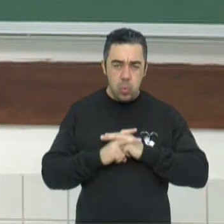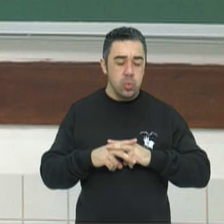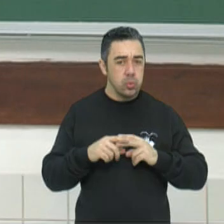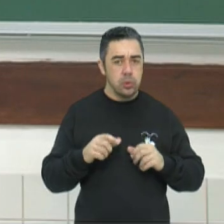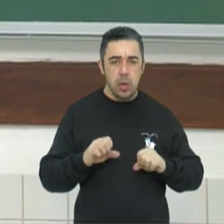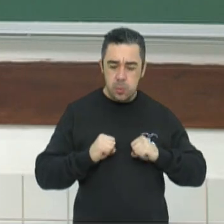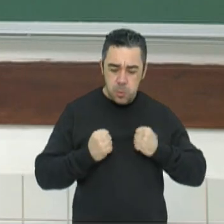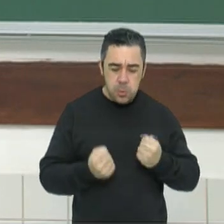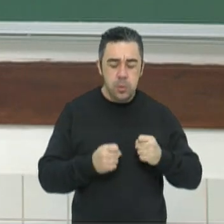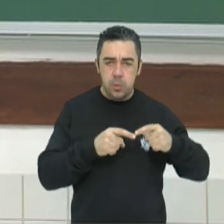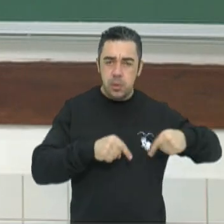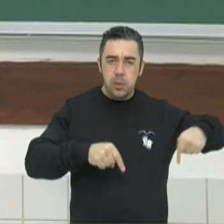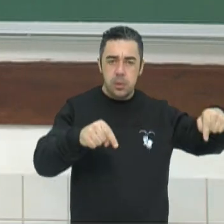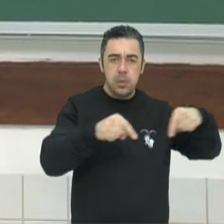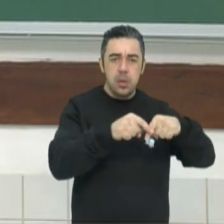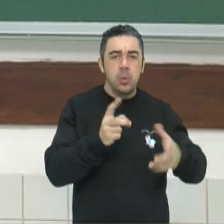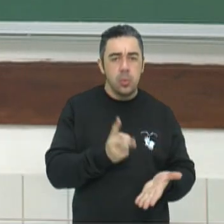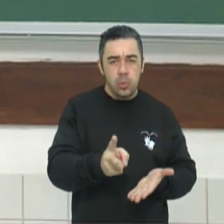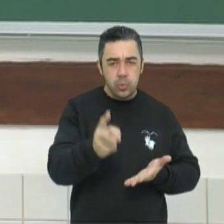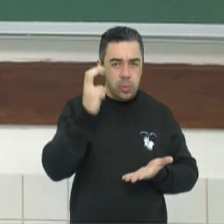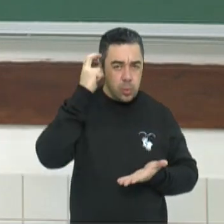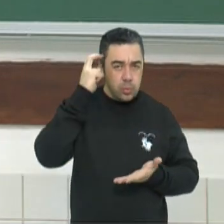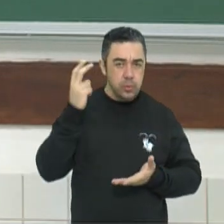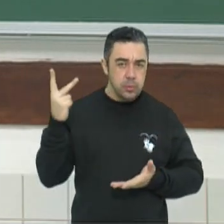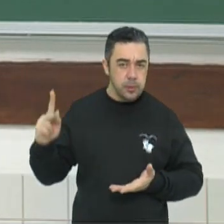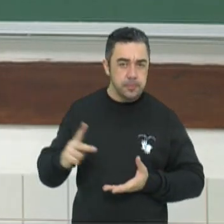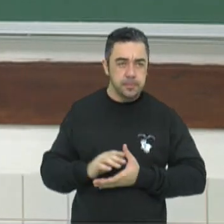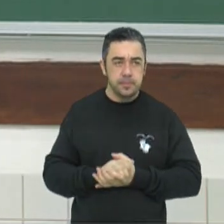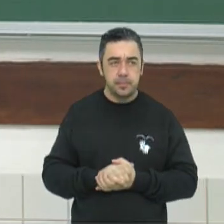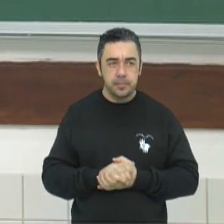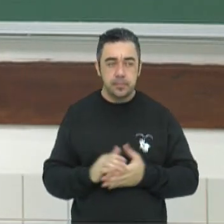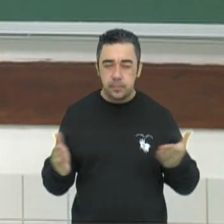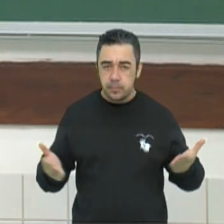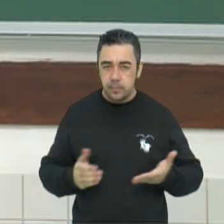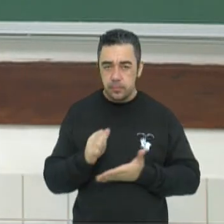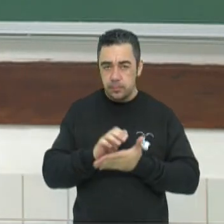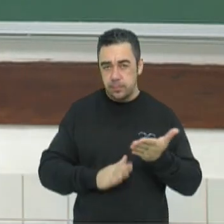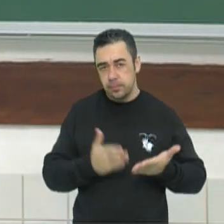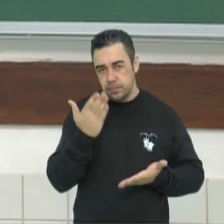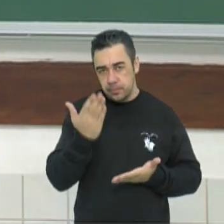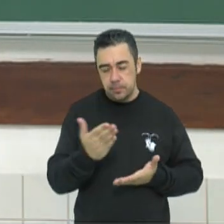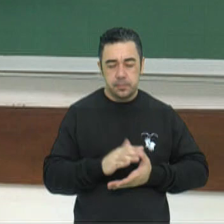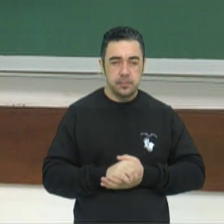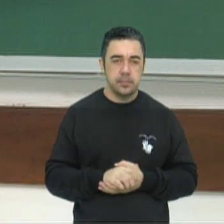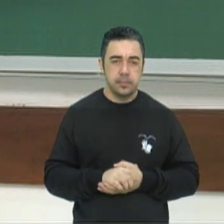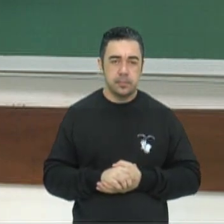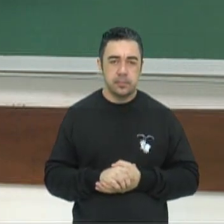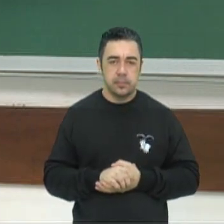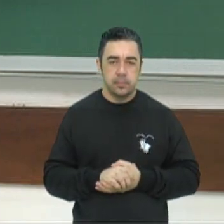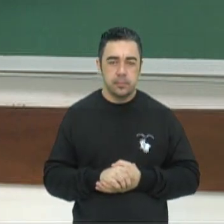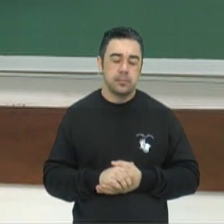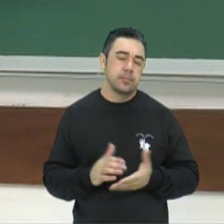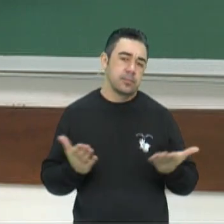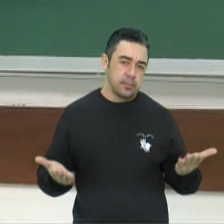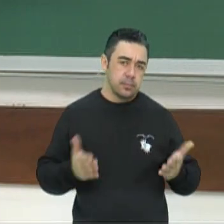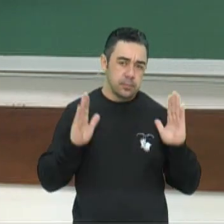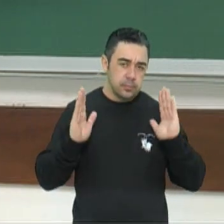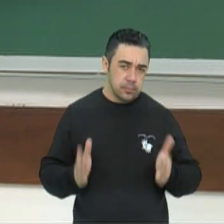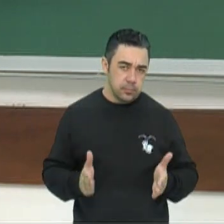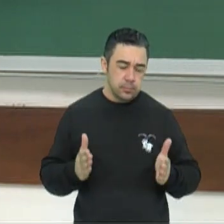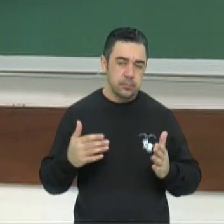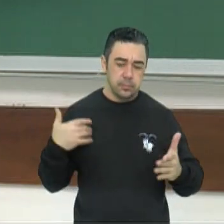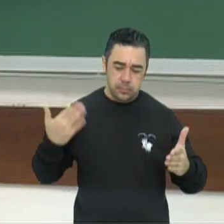território, lutaram pela preservação da sua cultura. E agora uma atividade. Com base no que a gente falou